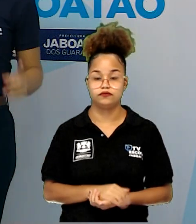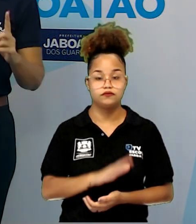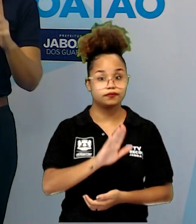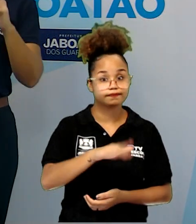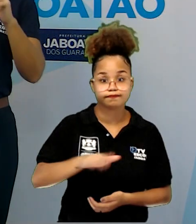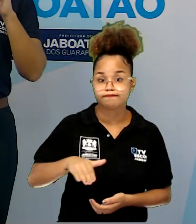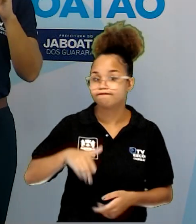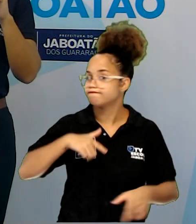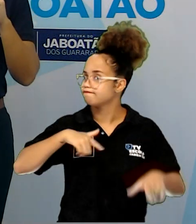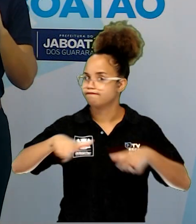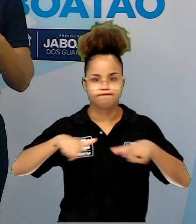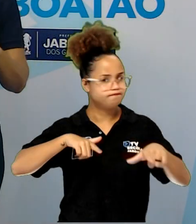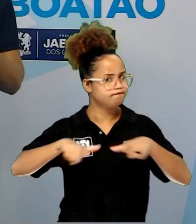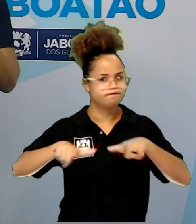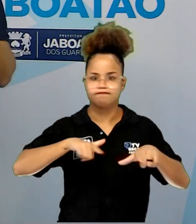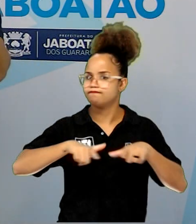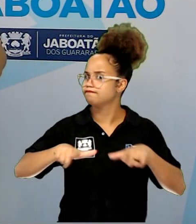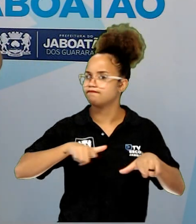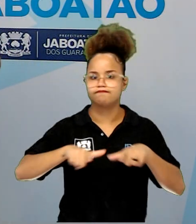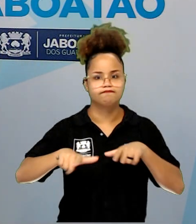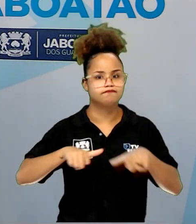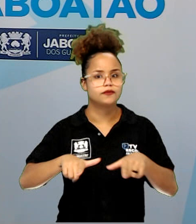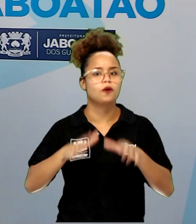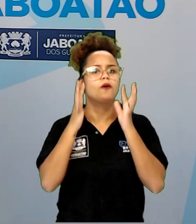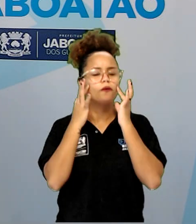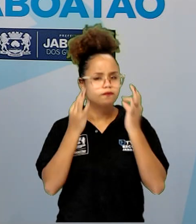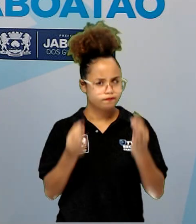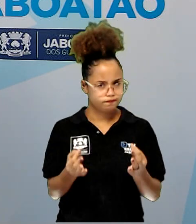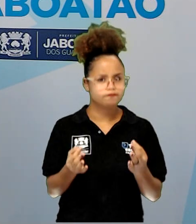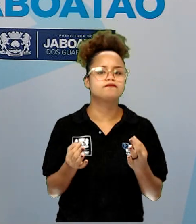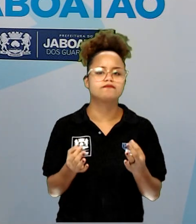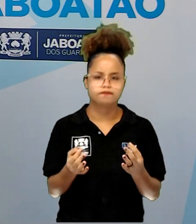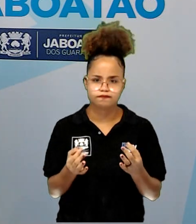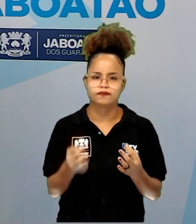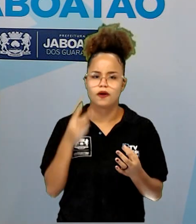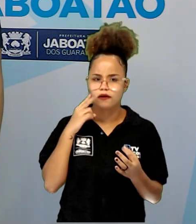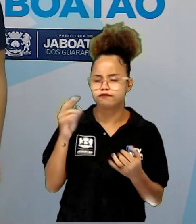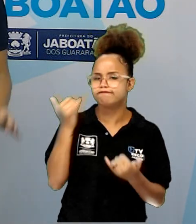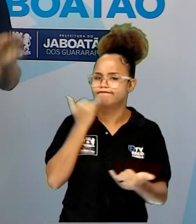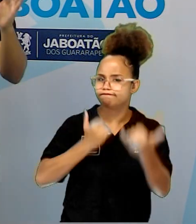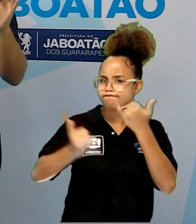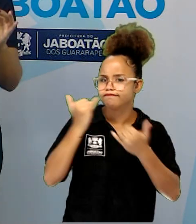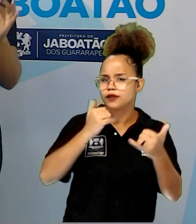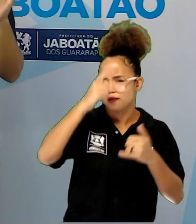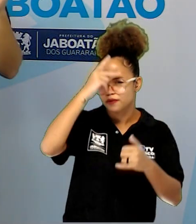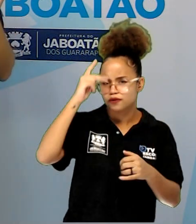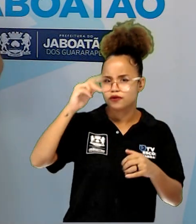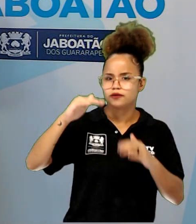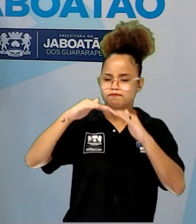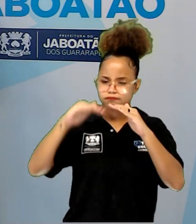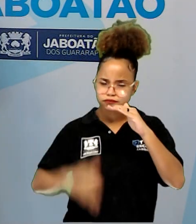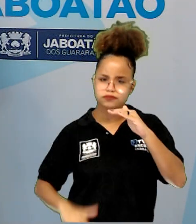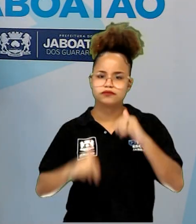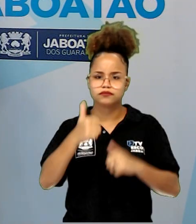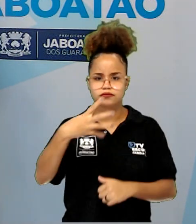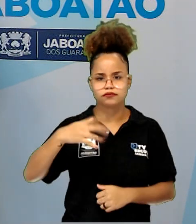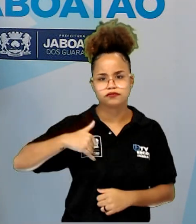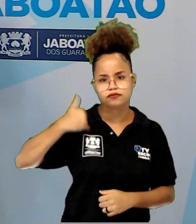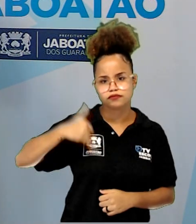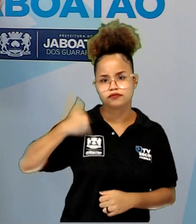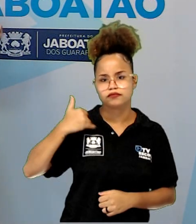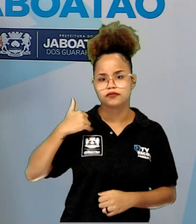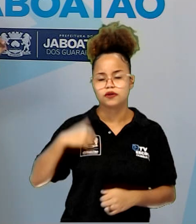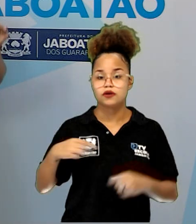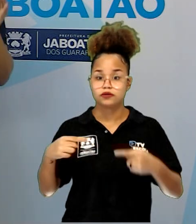Criança não trabalha, viu, pessoal? Presta bem atenção aqui a essa informação. Menores de 14 anos, de acordo com